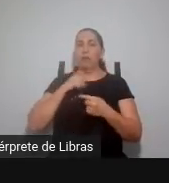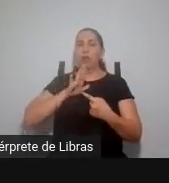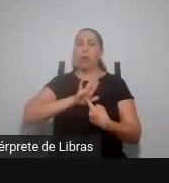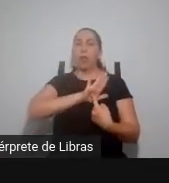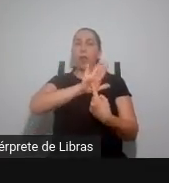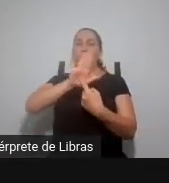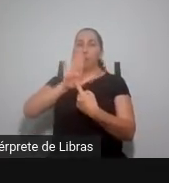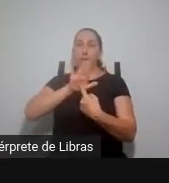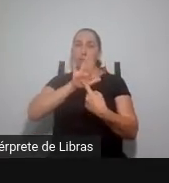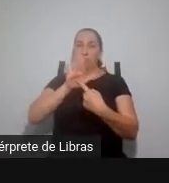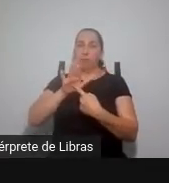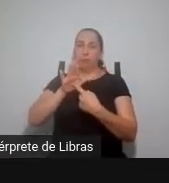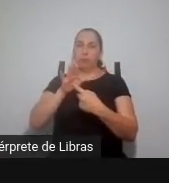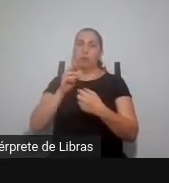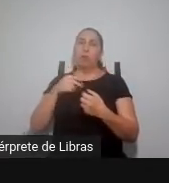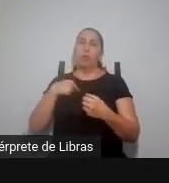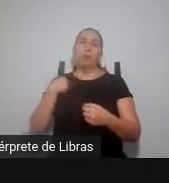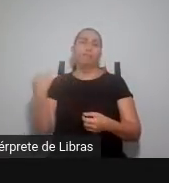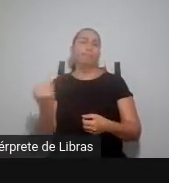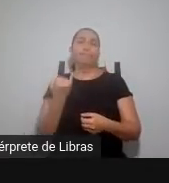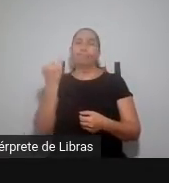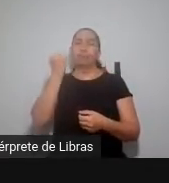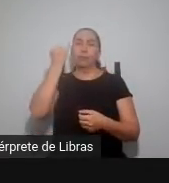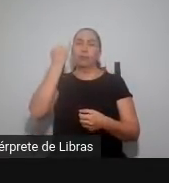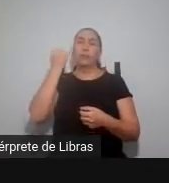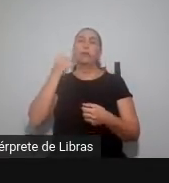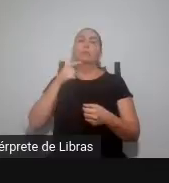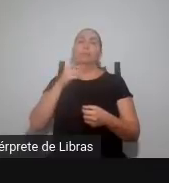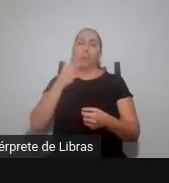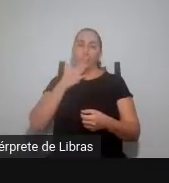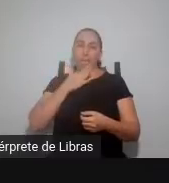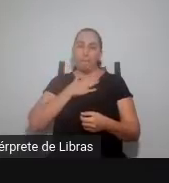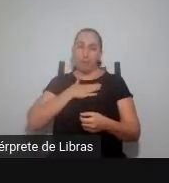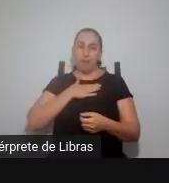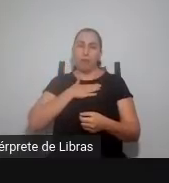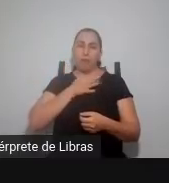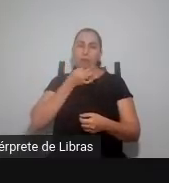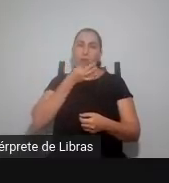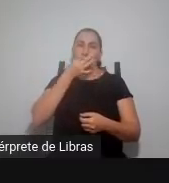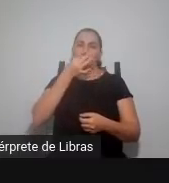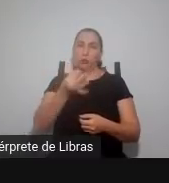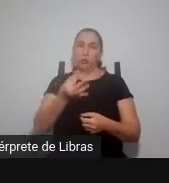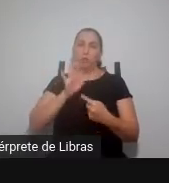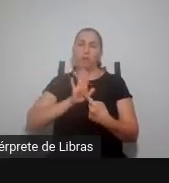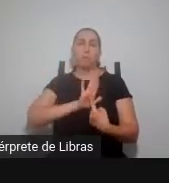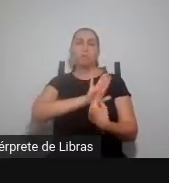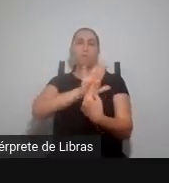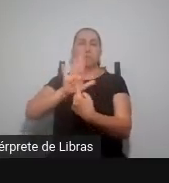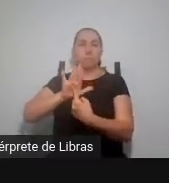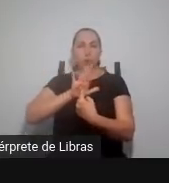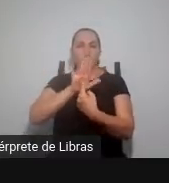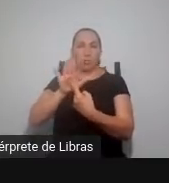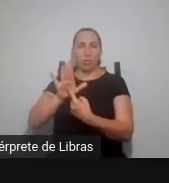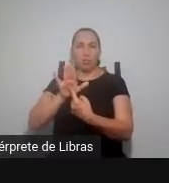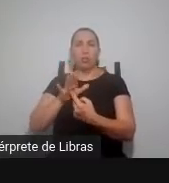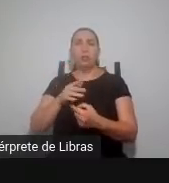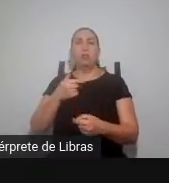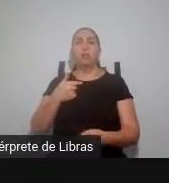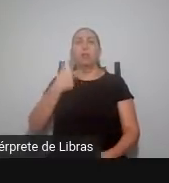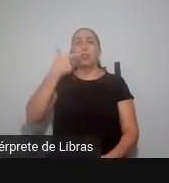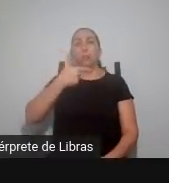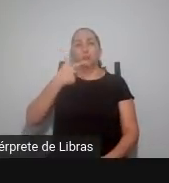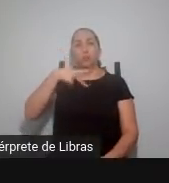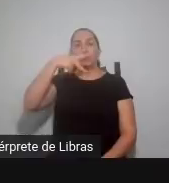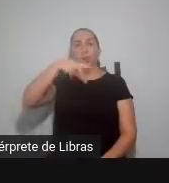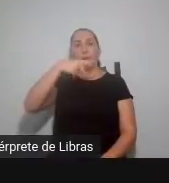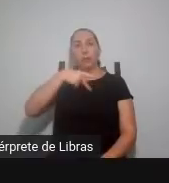você destacou. Essa era a nossa intenção, minha e das professoras de primeiro e segundo períodos, mas esse trabalho apresentado é das